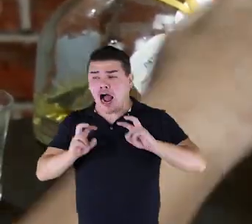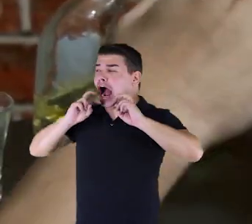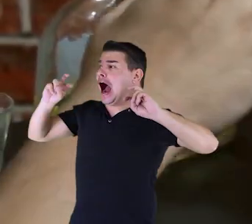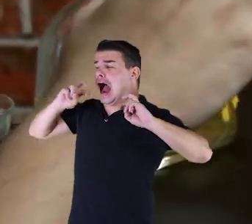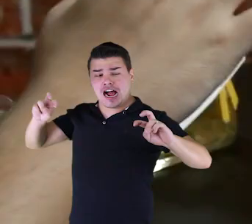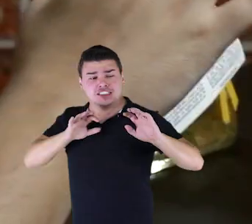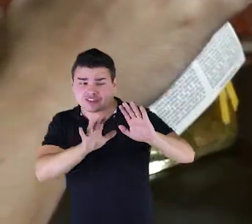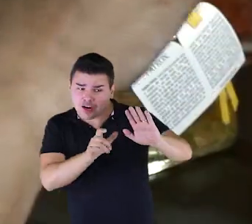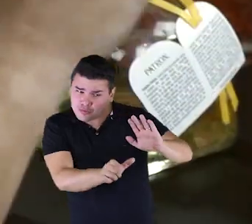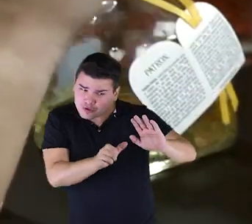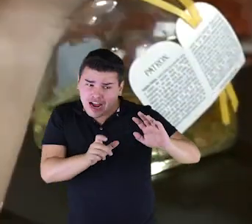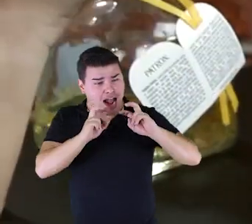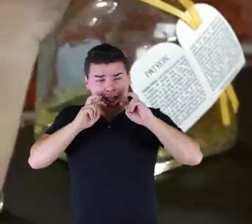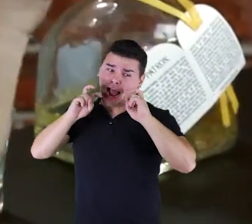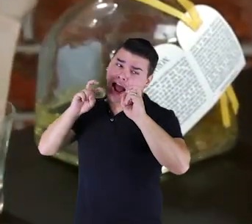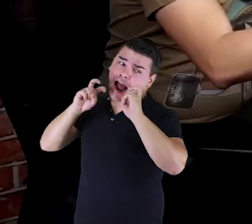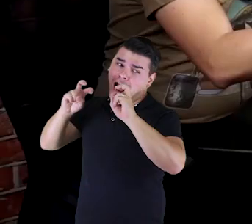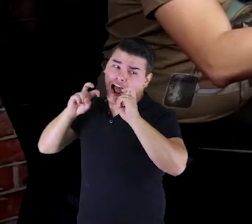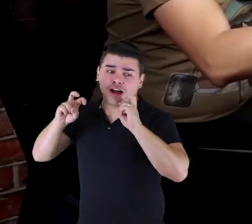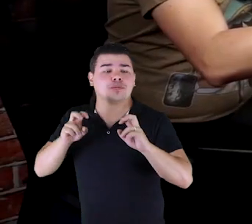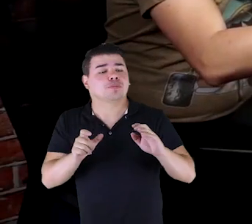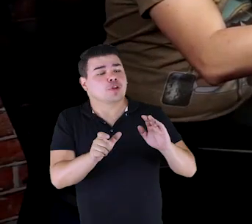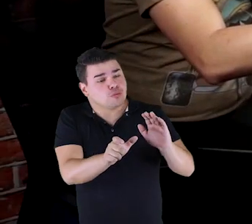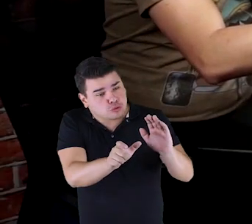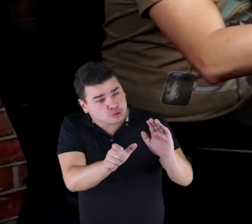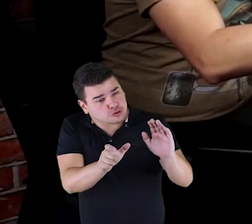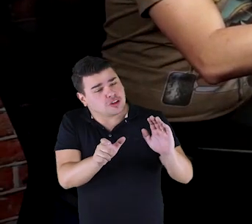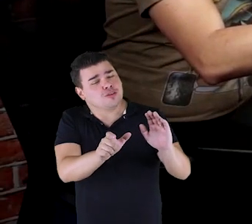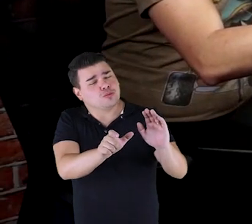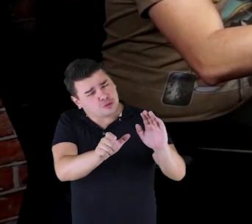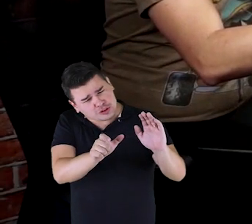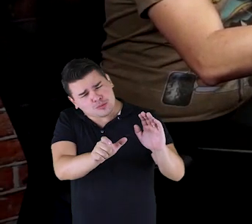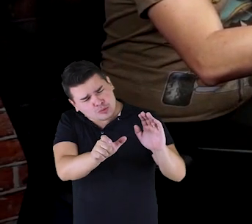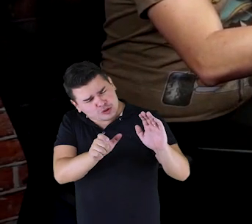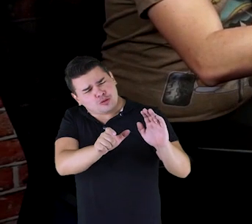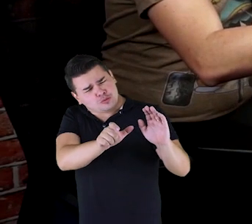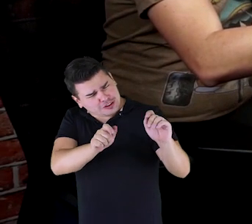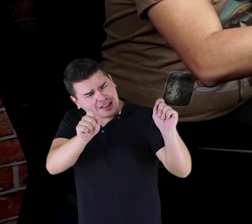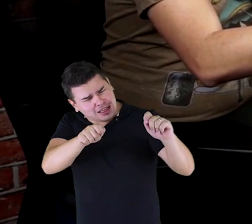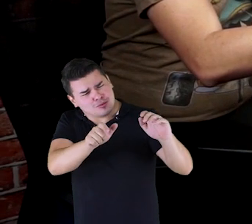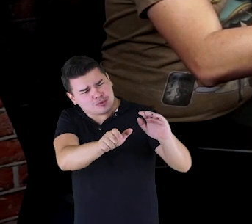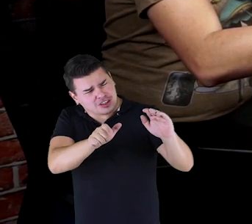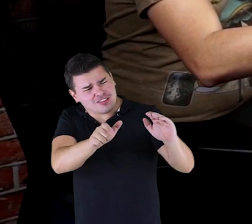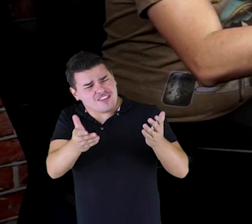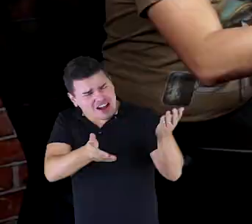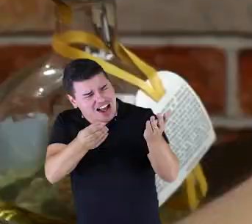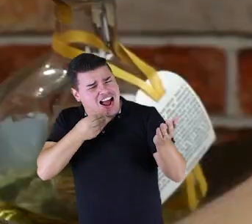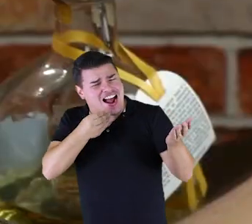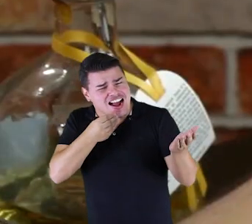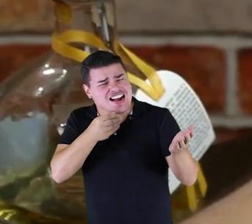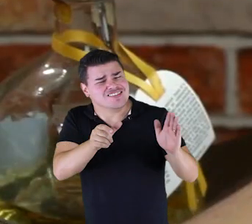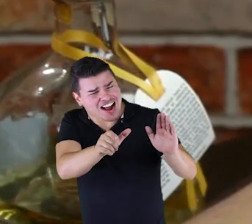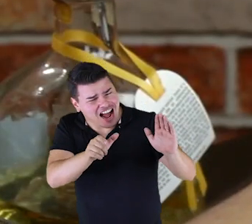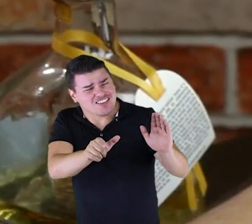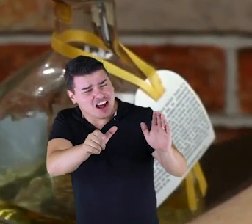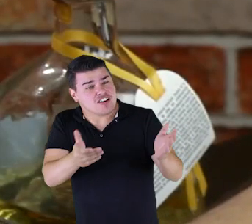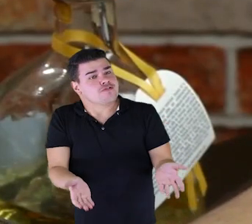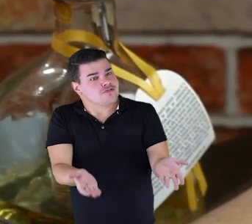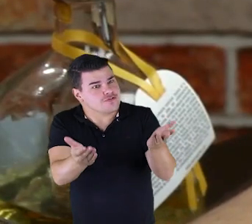Ele solta. Cid puxa um bloco do topo. Puxa, puxa, puxa. A torre se desloca.